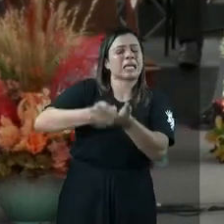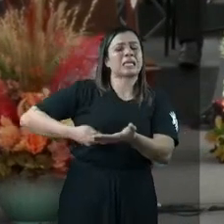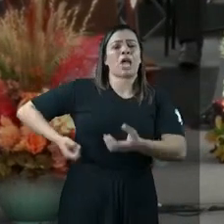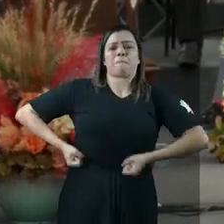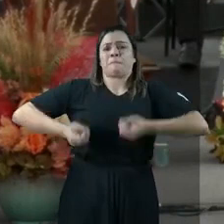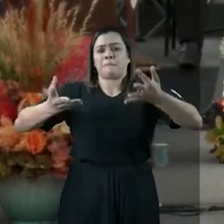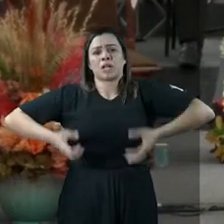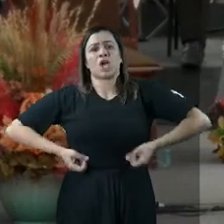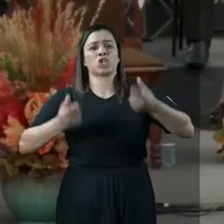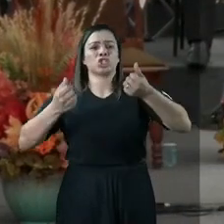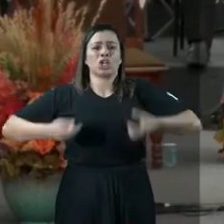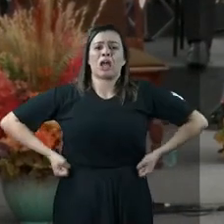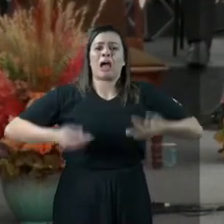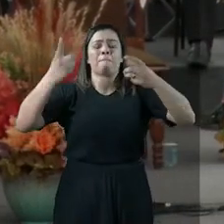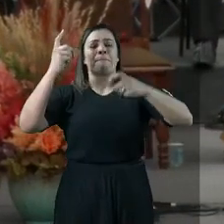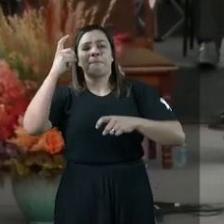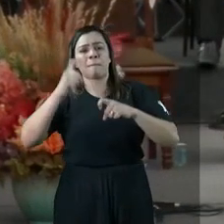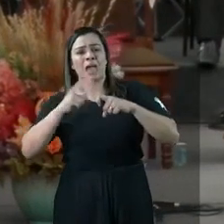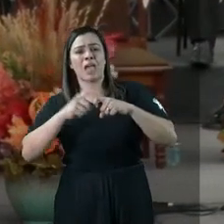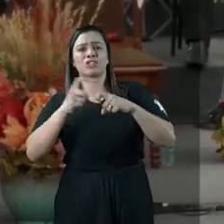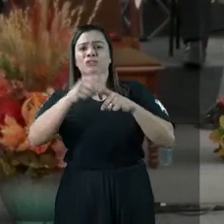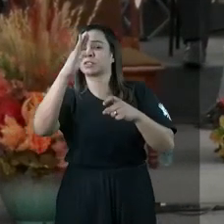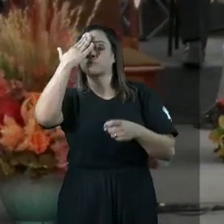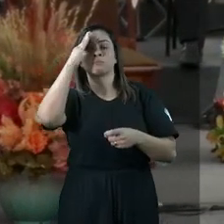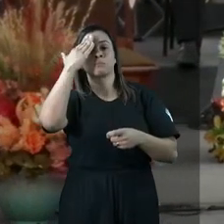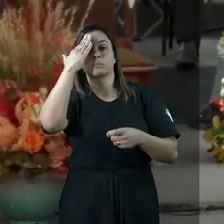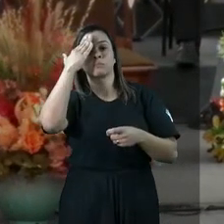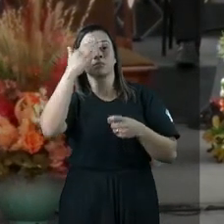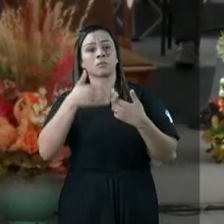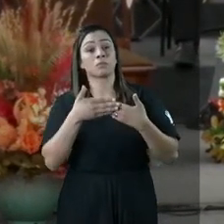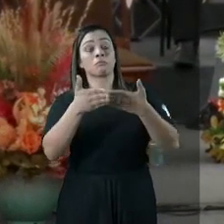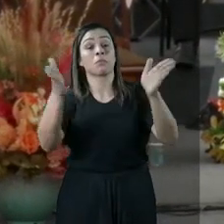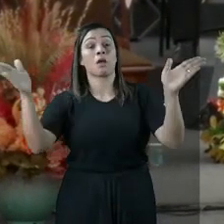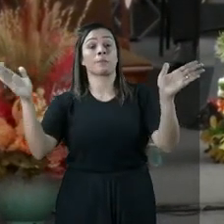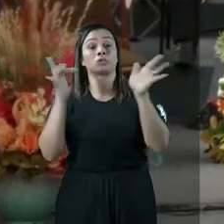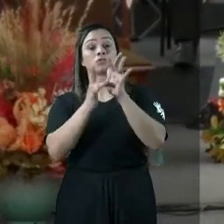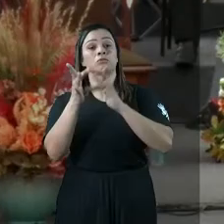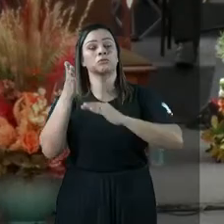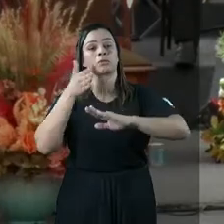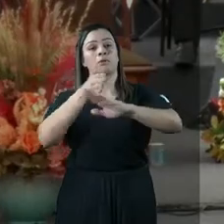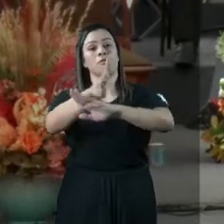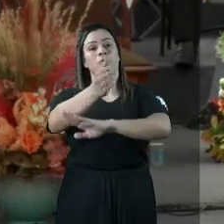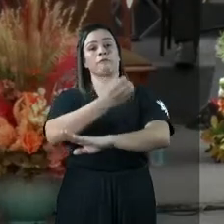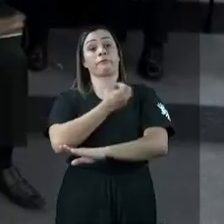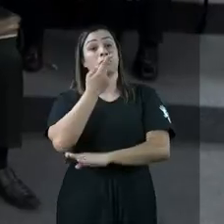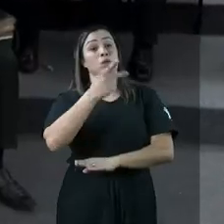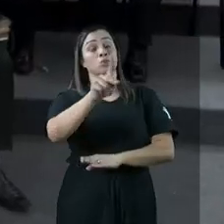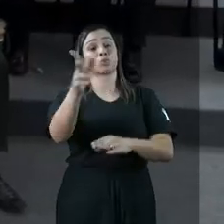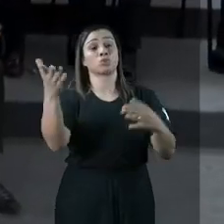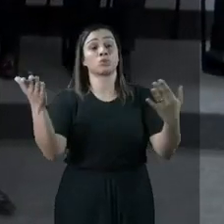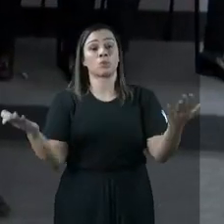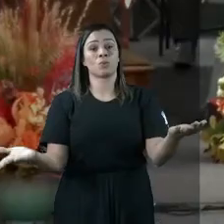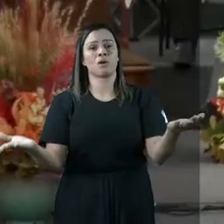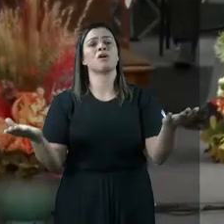entrar, mas é necessário alguém dizer: se ele está chegando, levantem, ó porta, as vossas cabeças. Ele